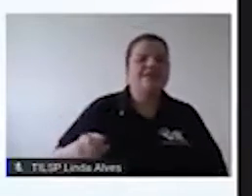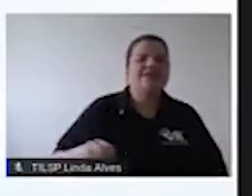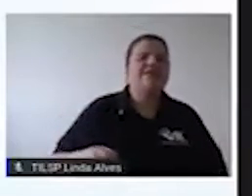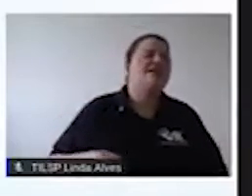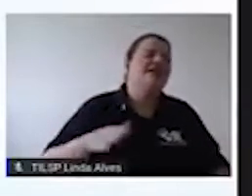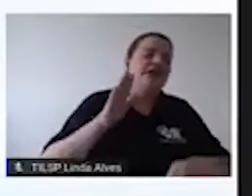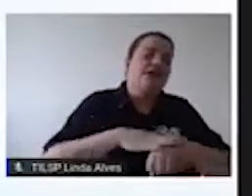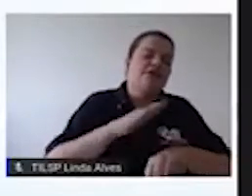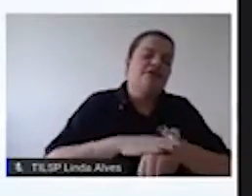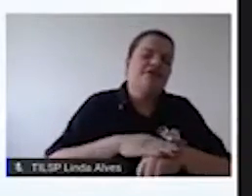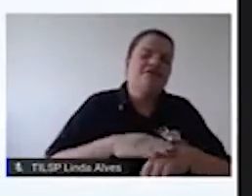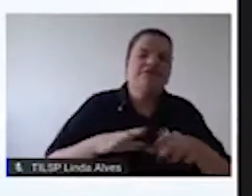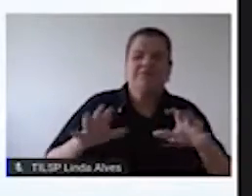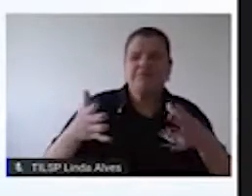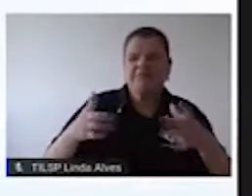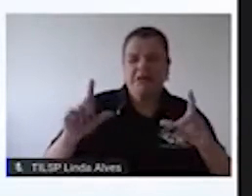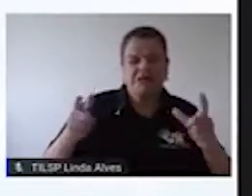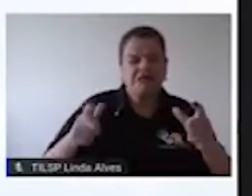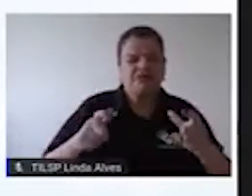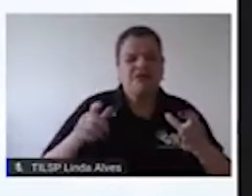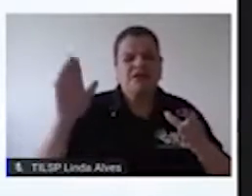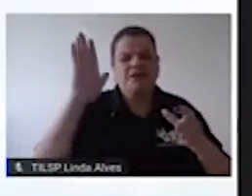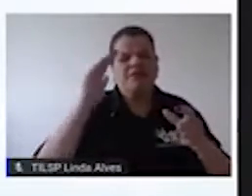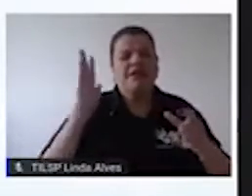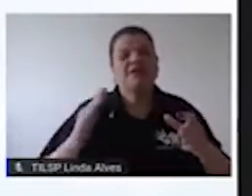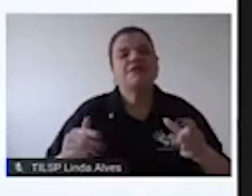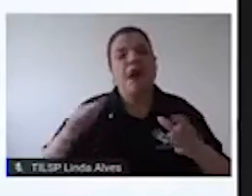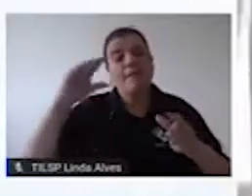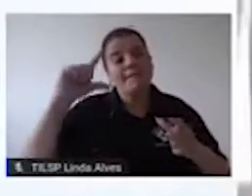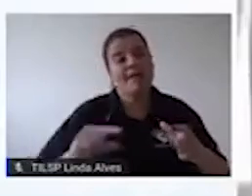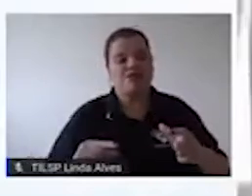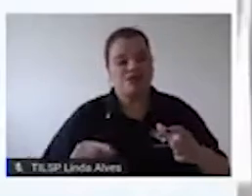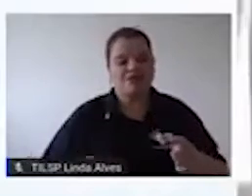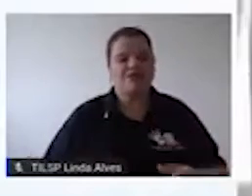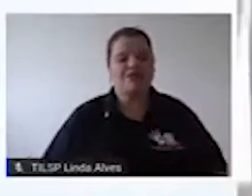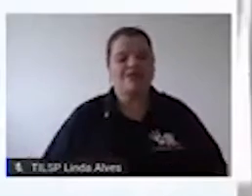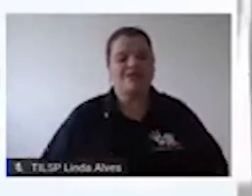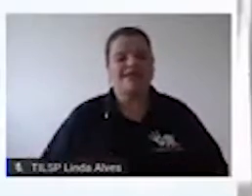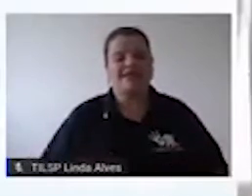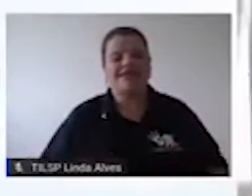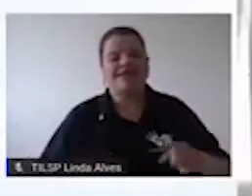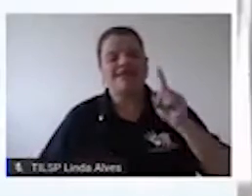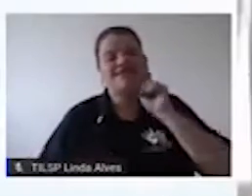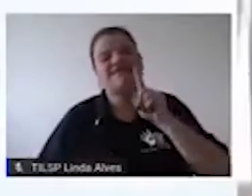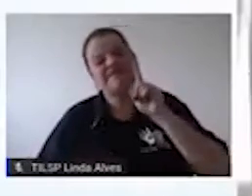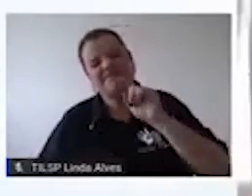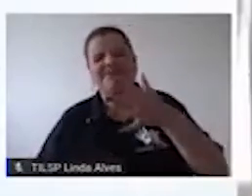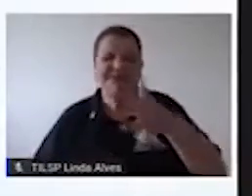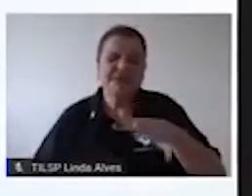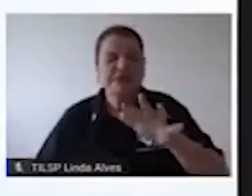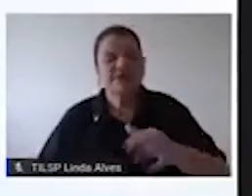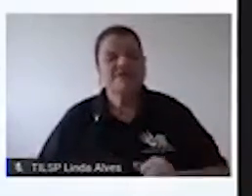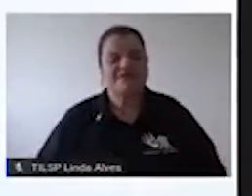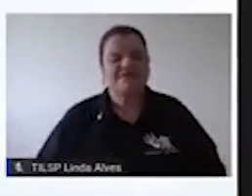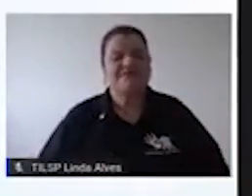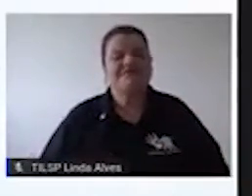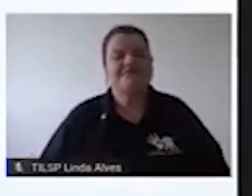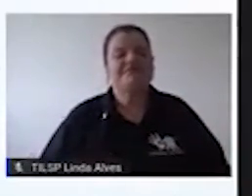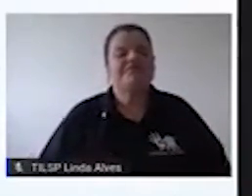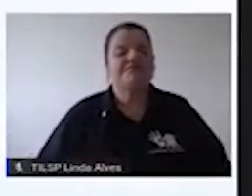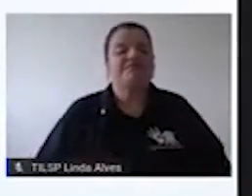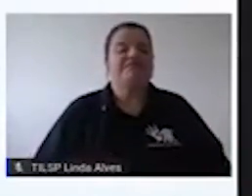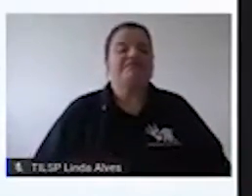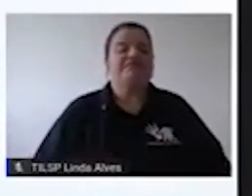um pouco menos, né? O Brasil é menos que isso. É Estados né? Então, Unidos, é um Estados Unidos inteiro. É um Estados Unidos,